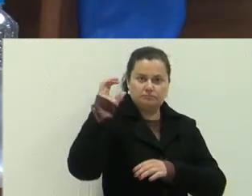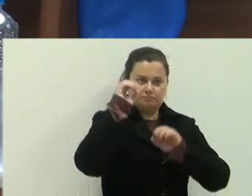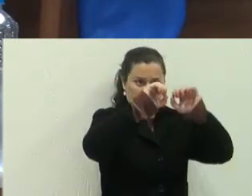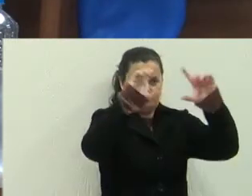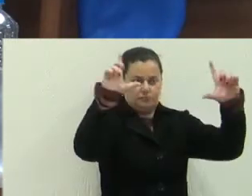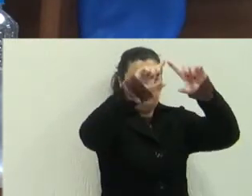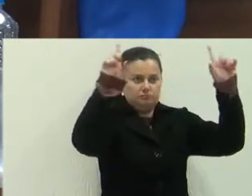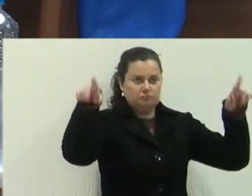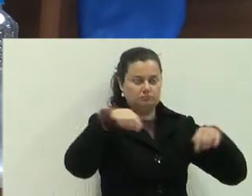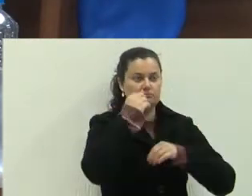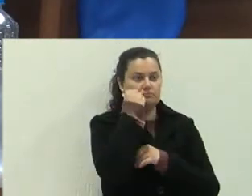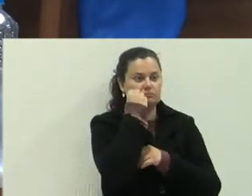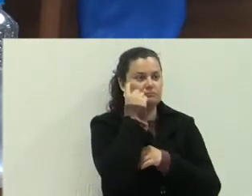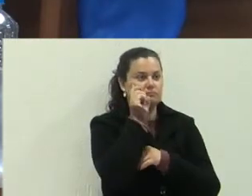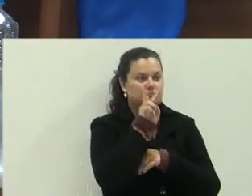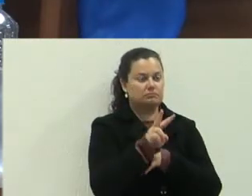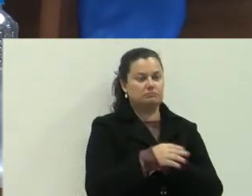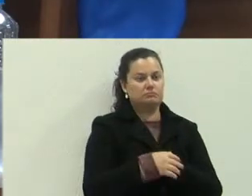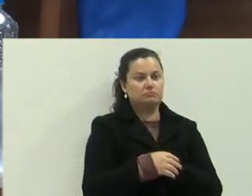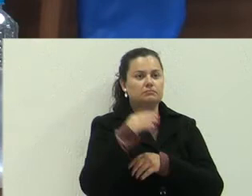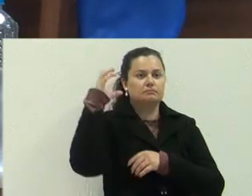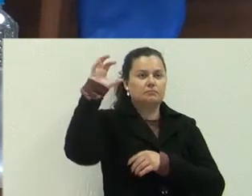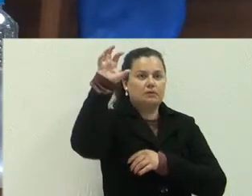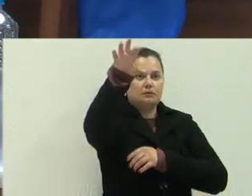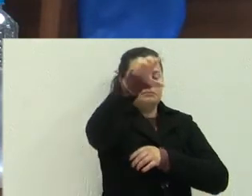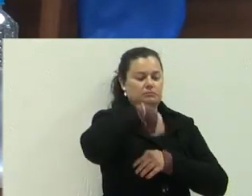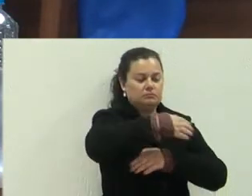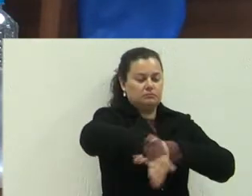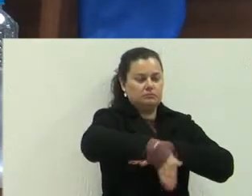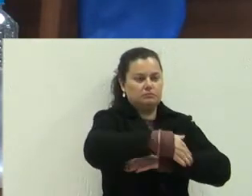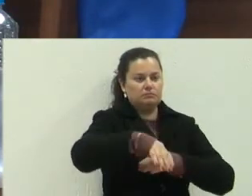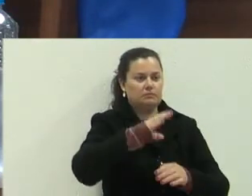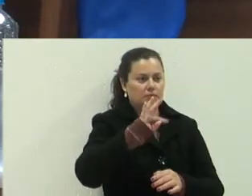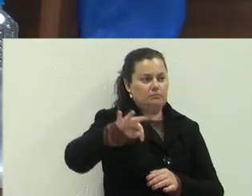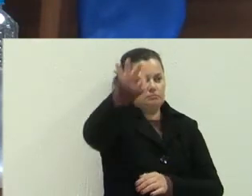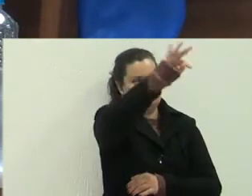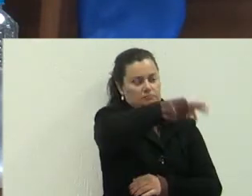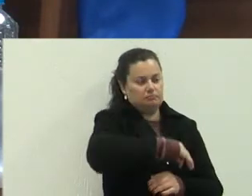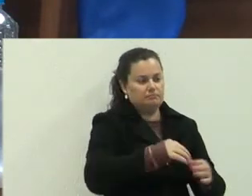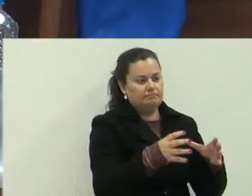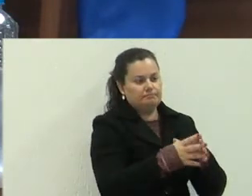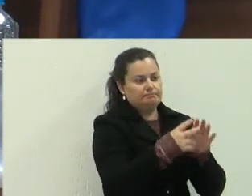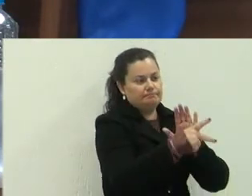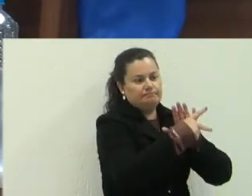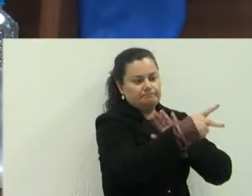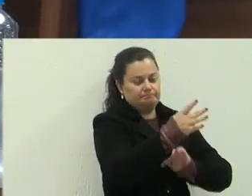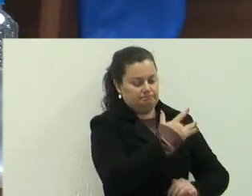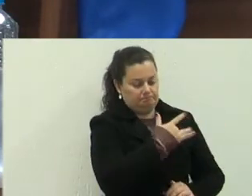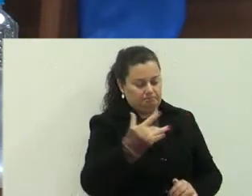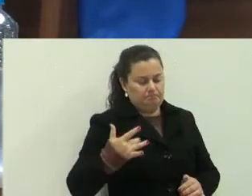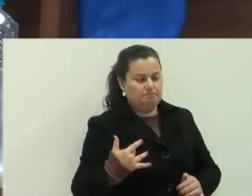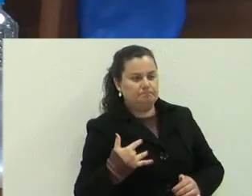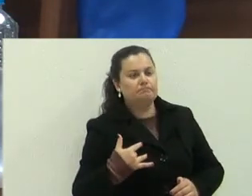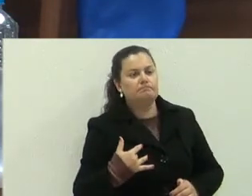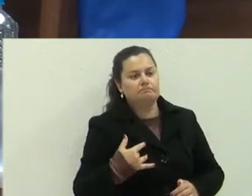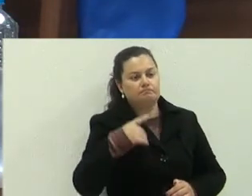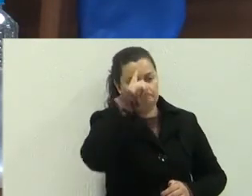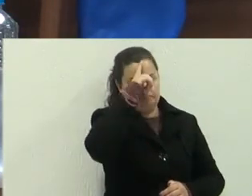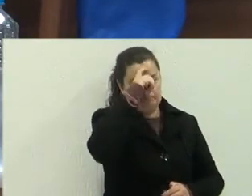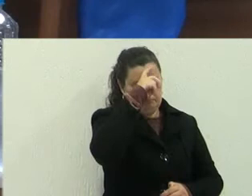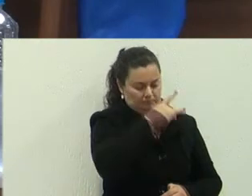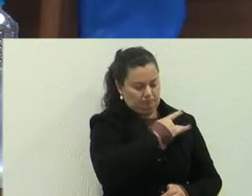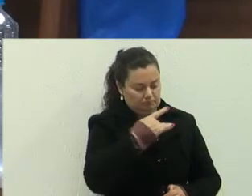em local visível e exercido em todas as unidades básicas de saúde o